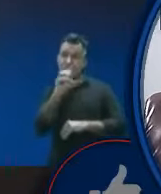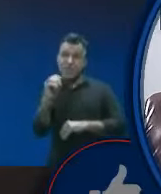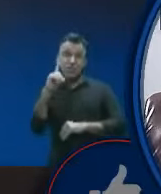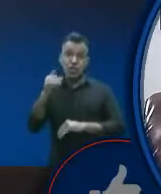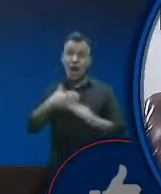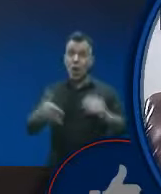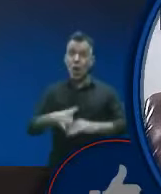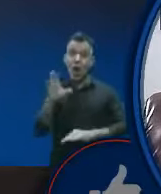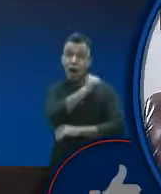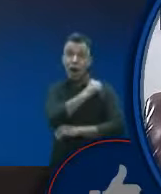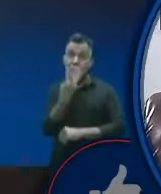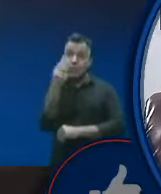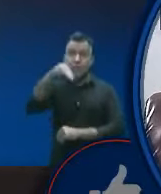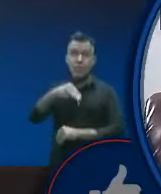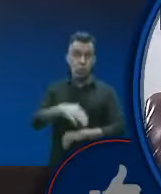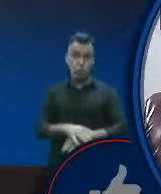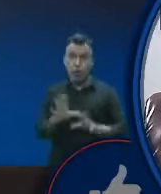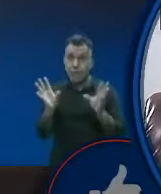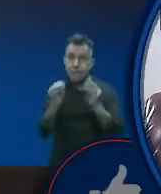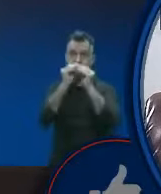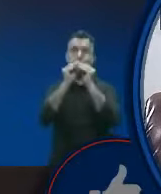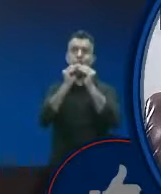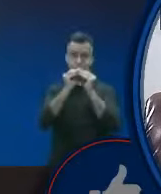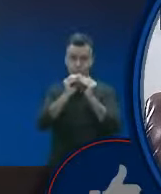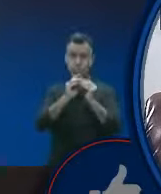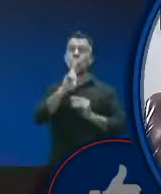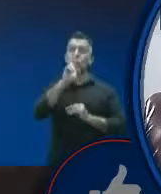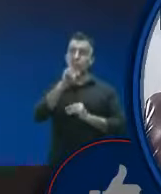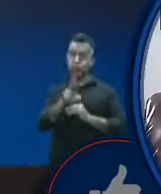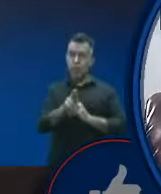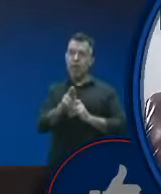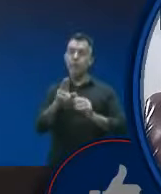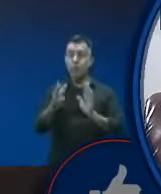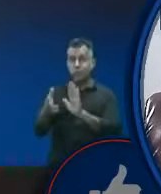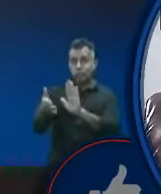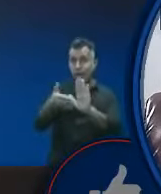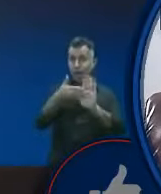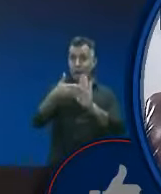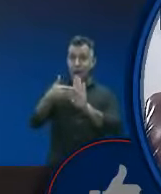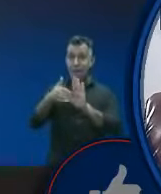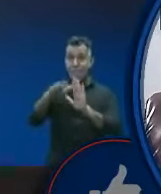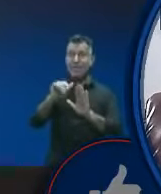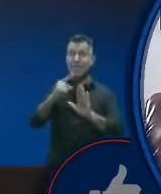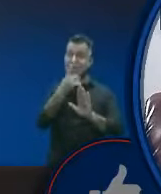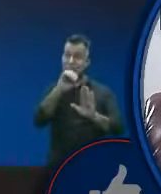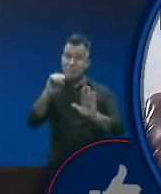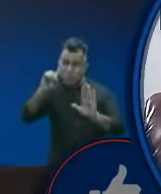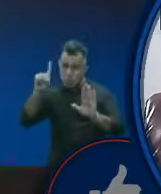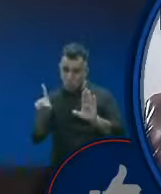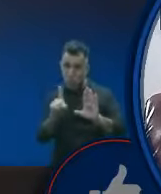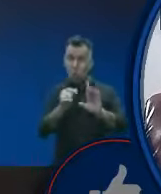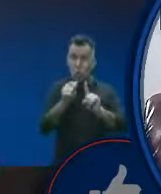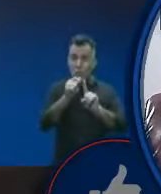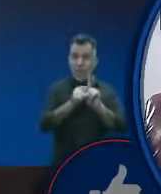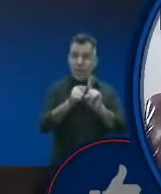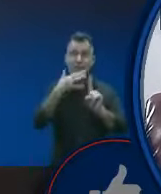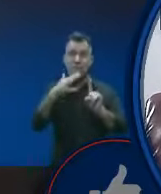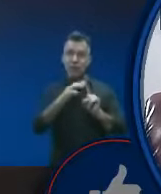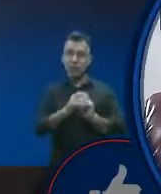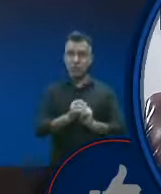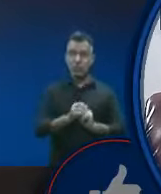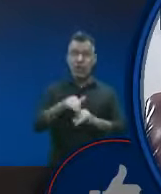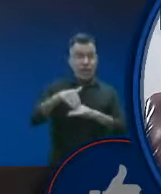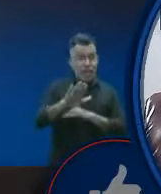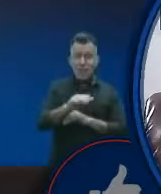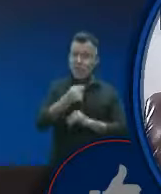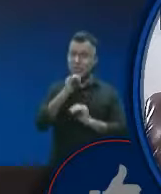dias... agora leva só 3 minutos. O resultado foi a captura de mais de 10 mil sellers apenas no mês de março.